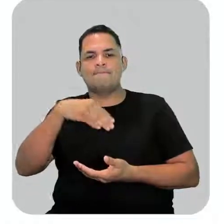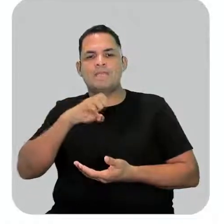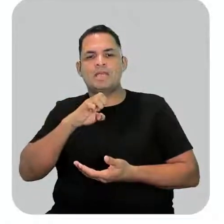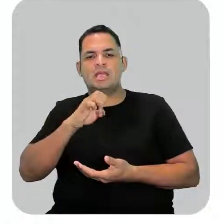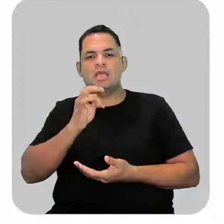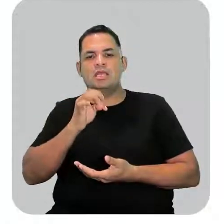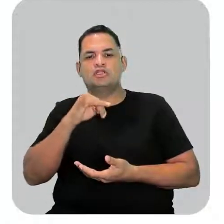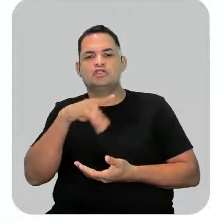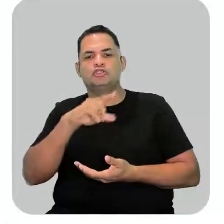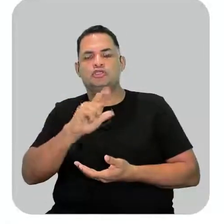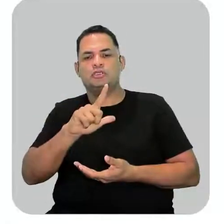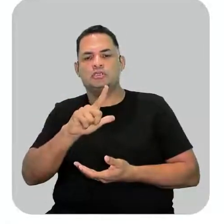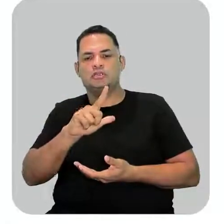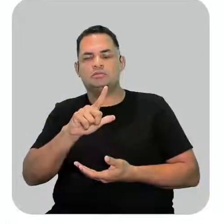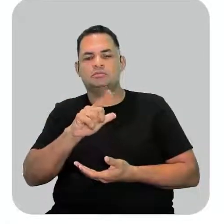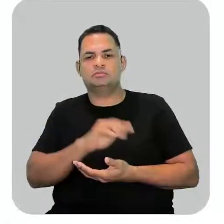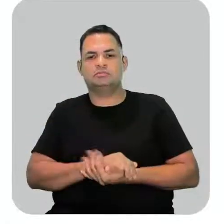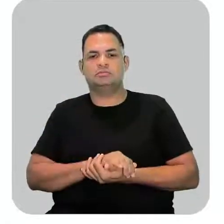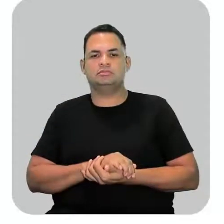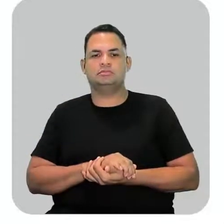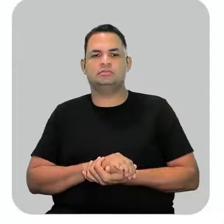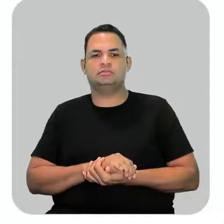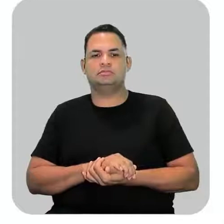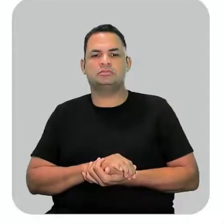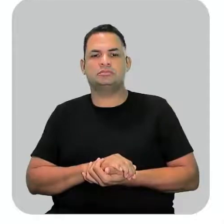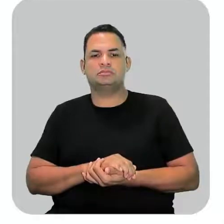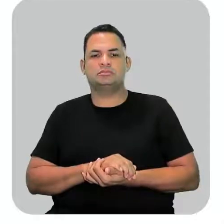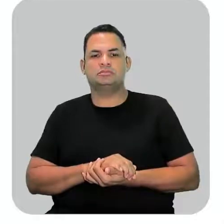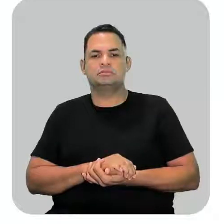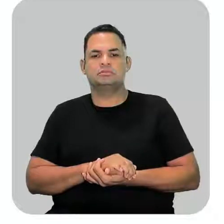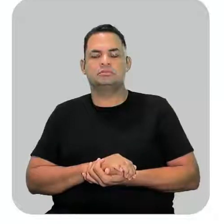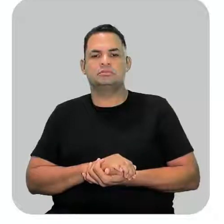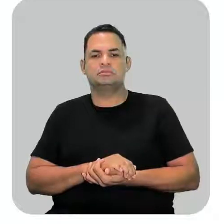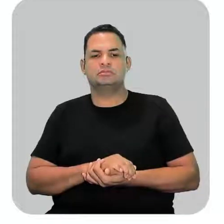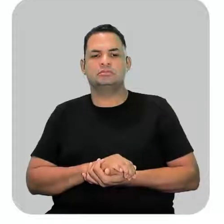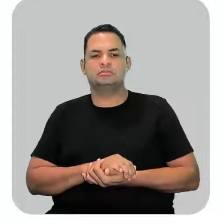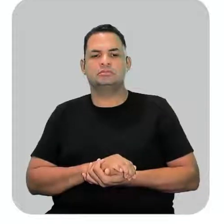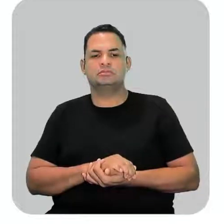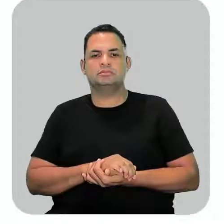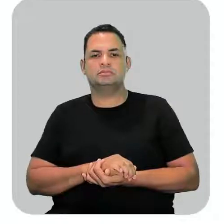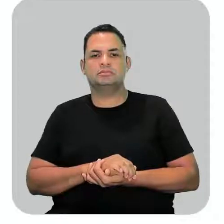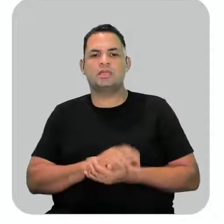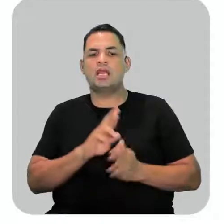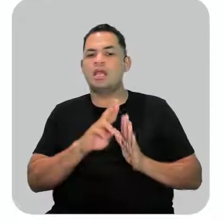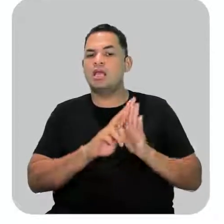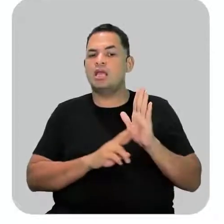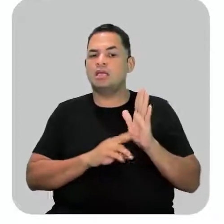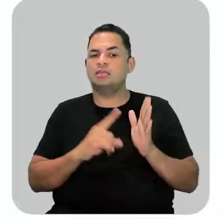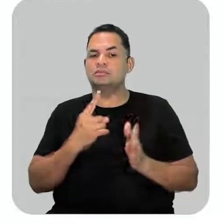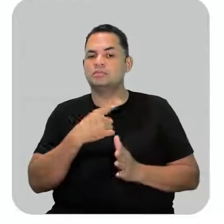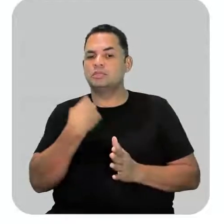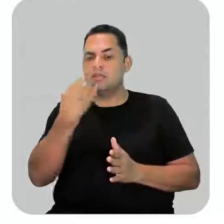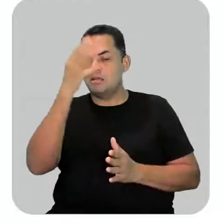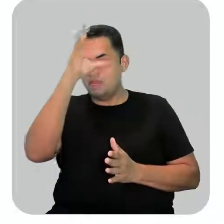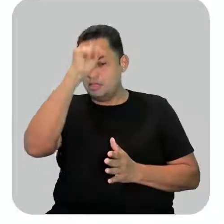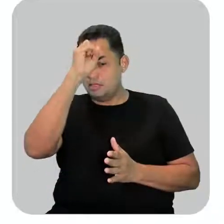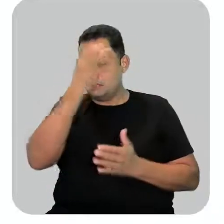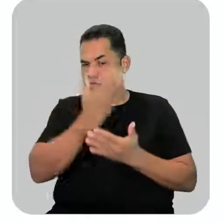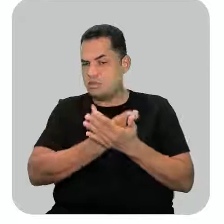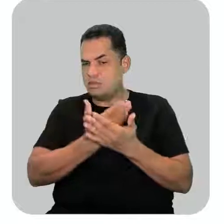Olha lá, o metil tá ali, ó, circulado. Então, o que eu vou fazer? A regrinha que nós aprendemos na aula passada.